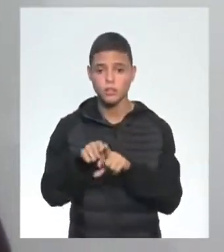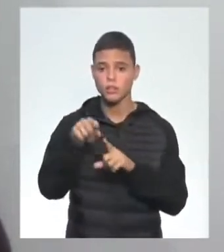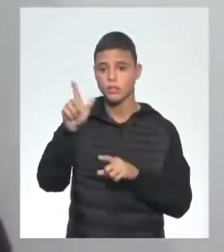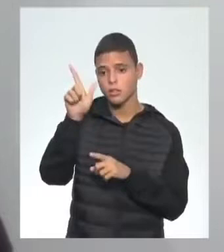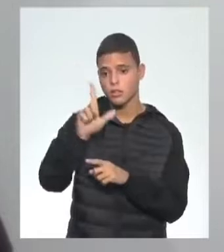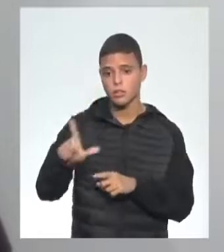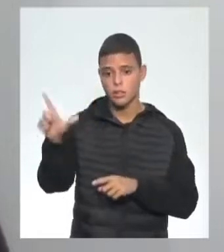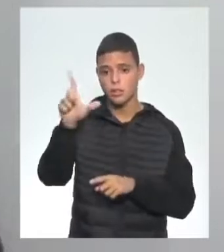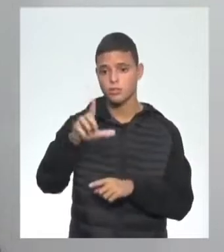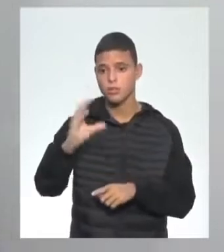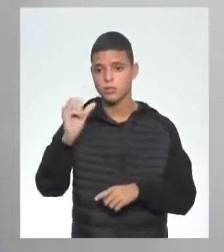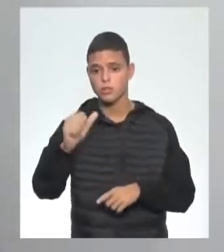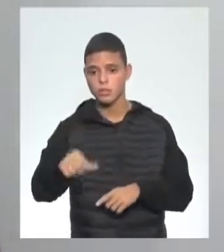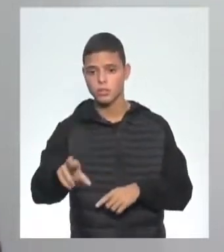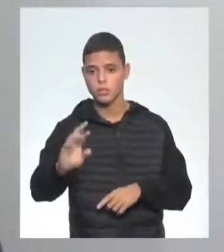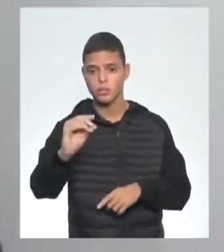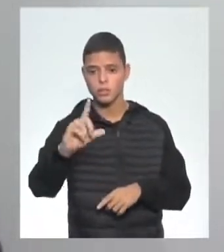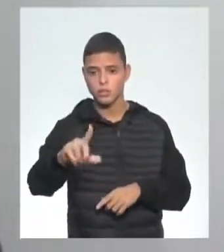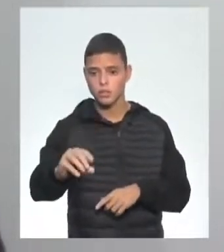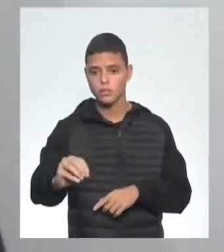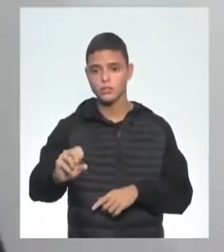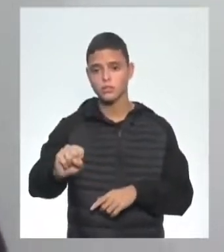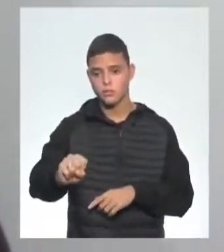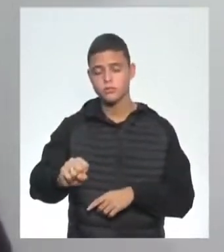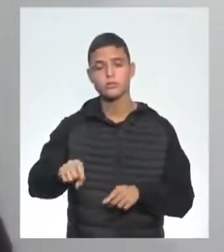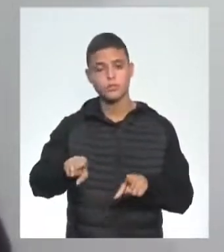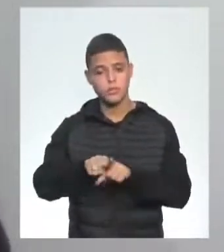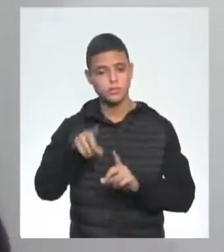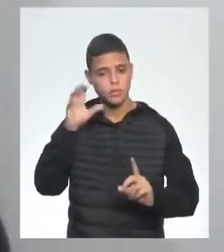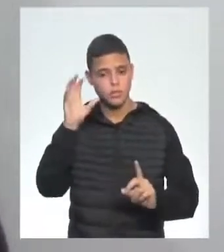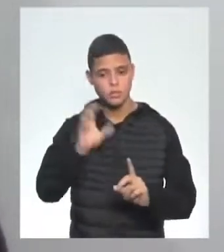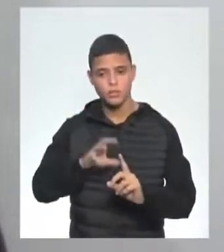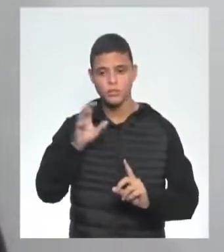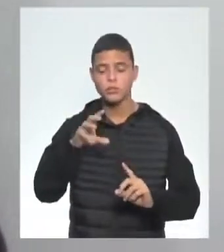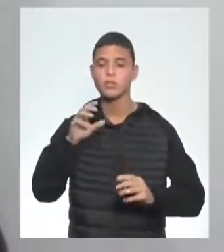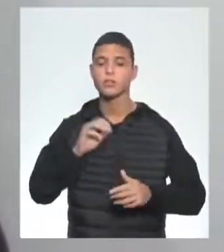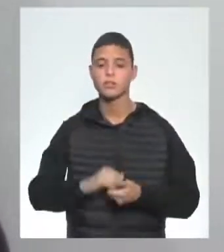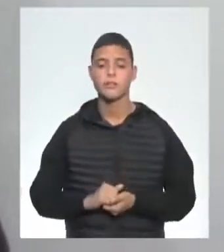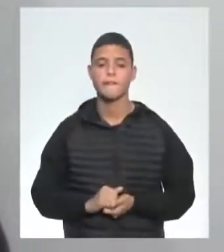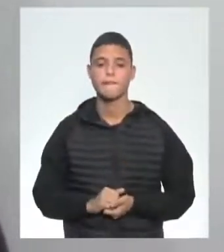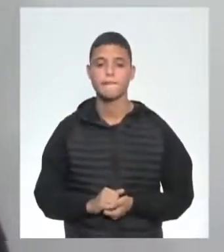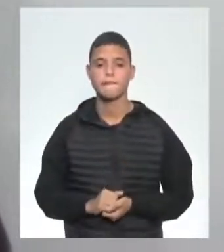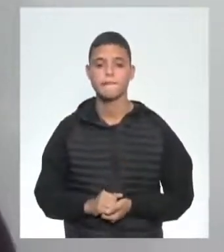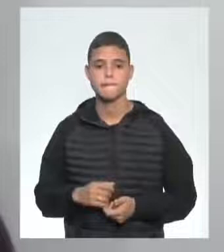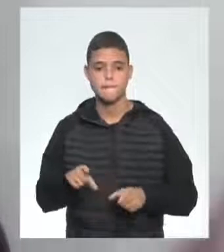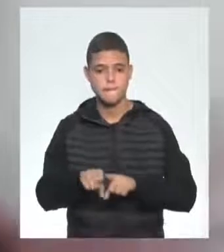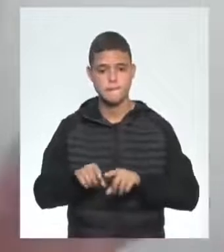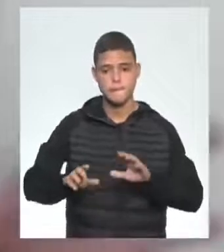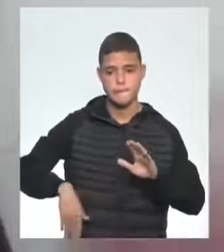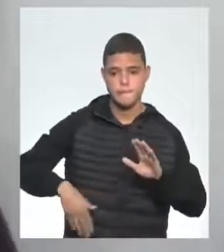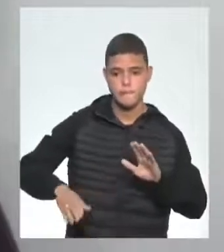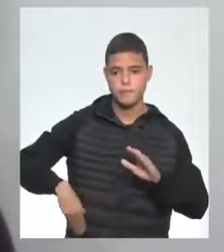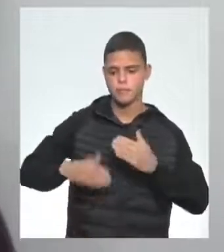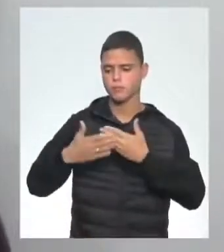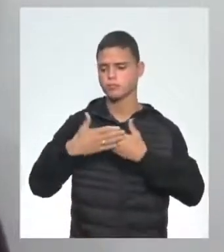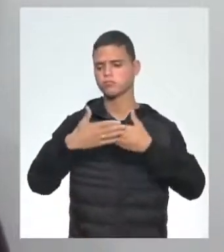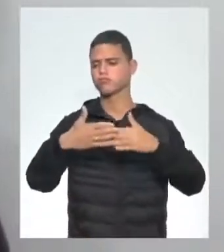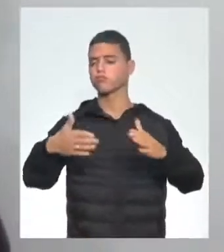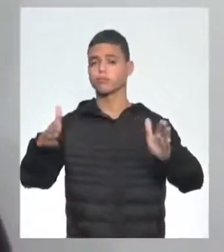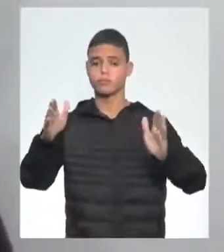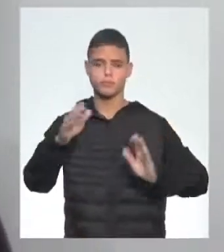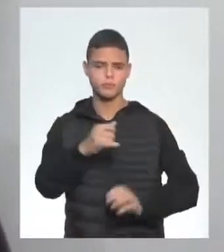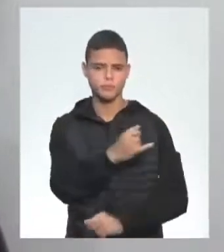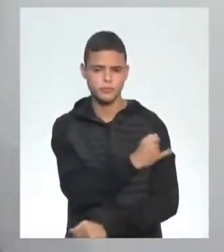Carlos Drummond de Andrade e de Guimarães Rosa, influenciaram sim, assim como as praias do Aberto do Rio de Janeiro